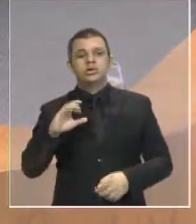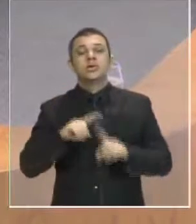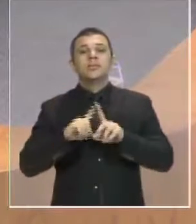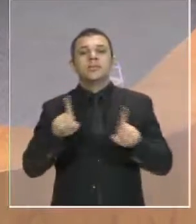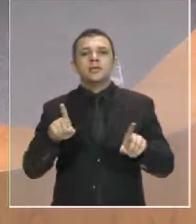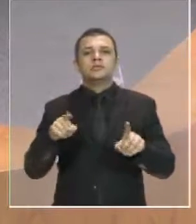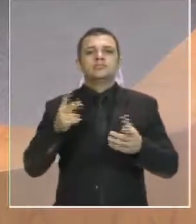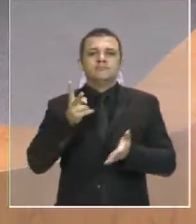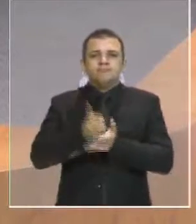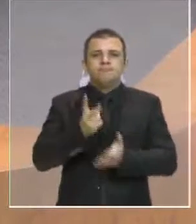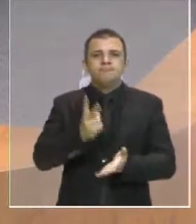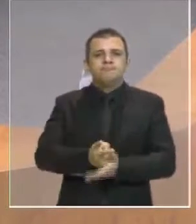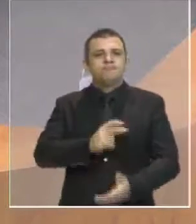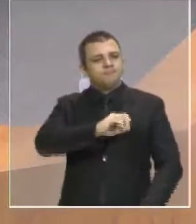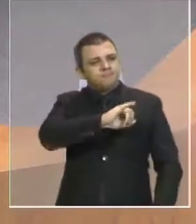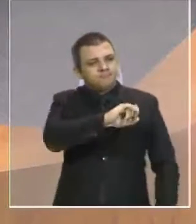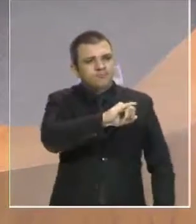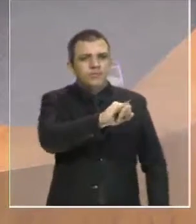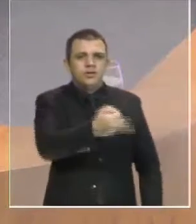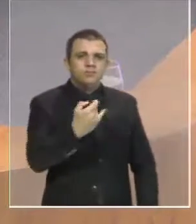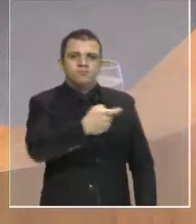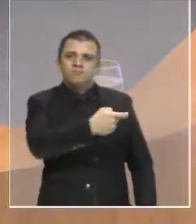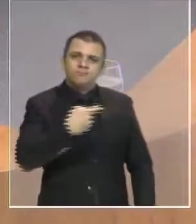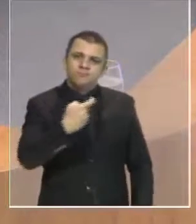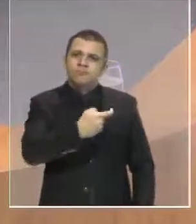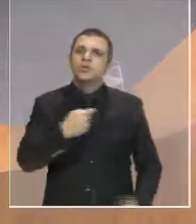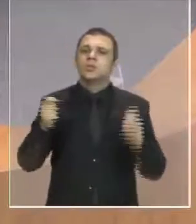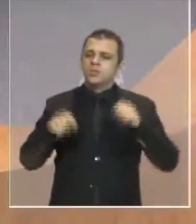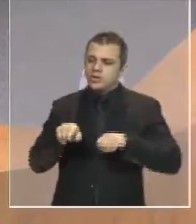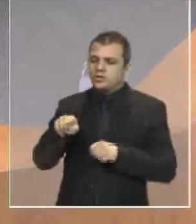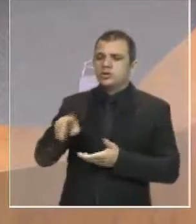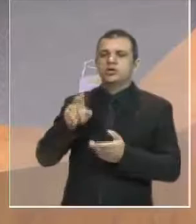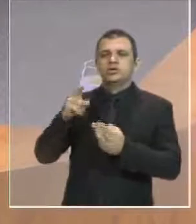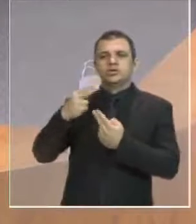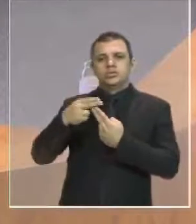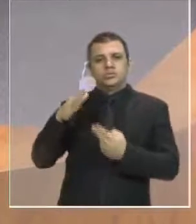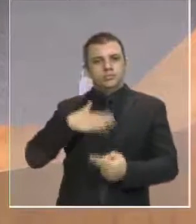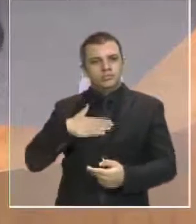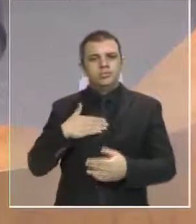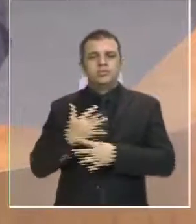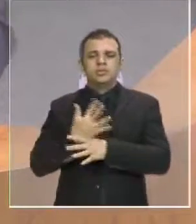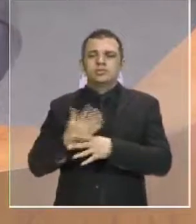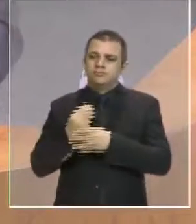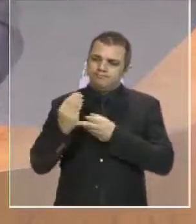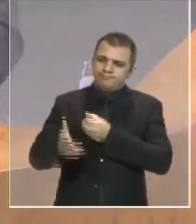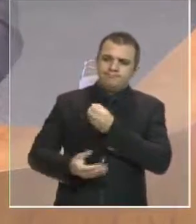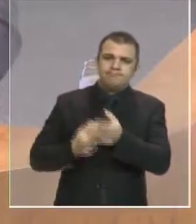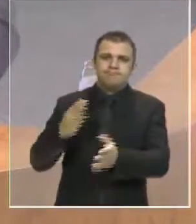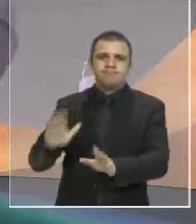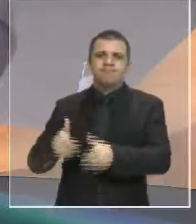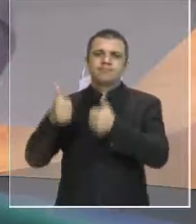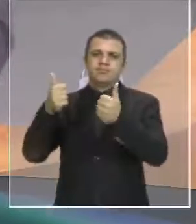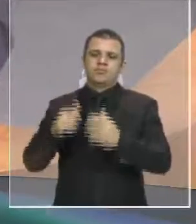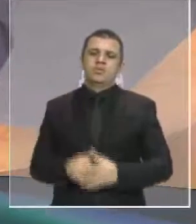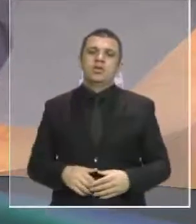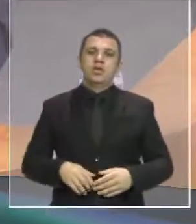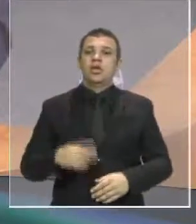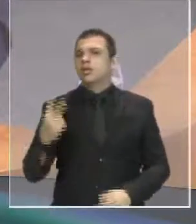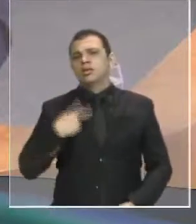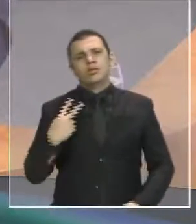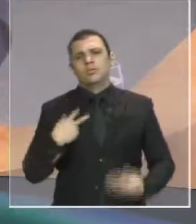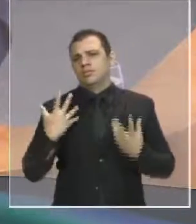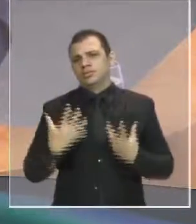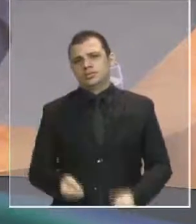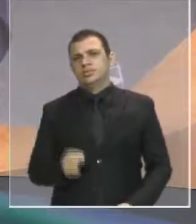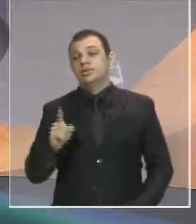para a minha cidade. Jamais vou permitir que uma escola que poderemos tirar a juventude das